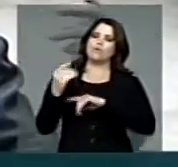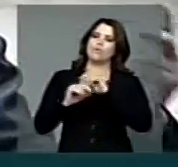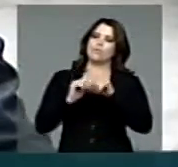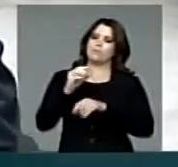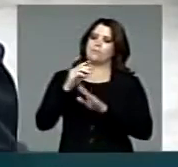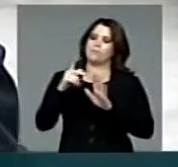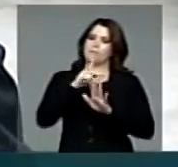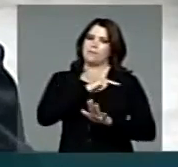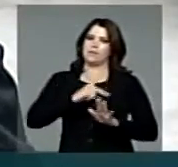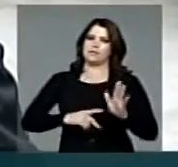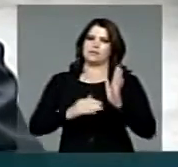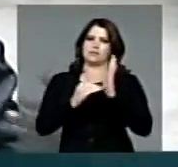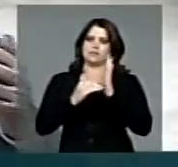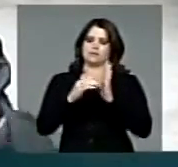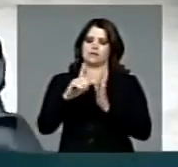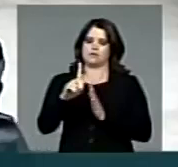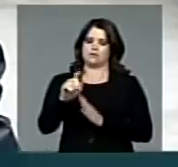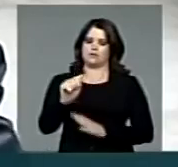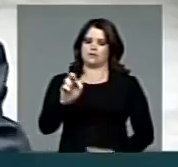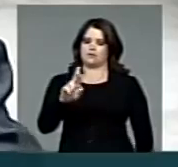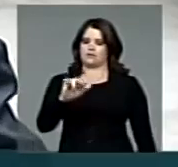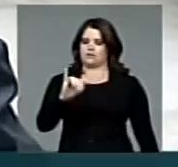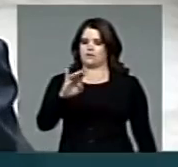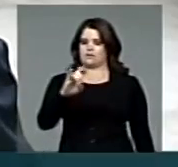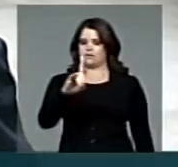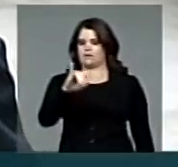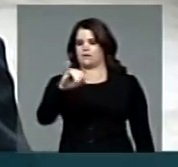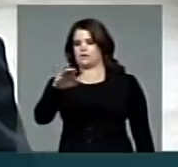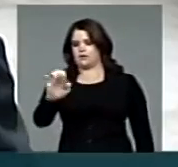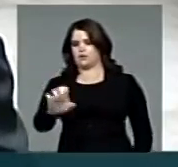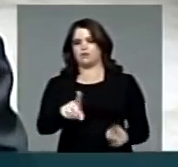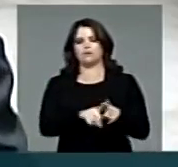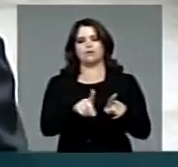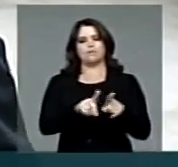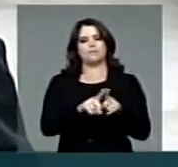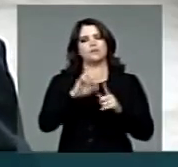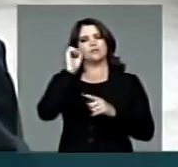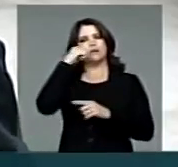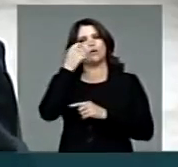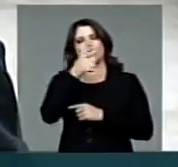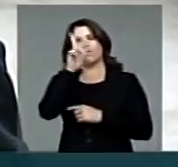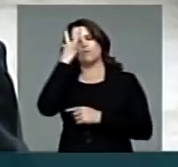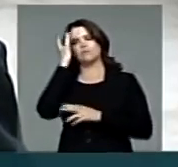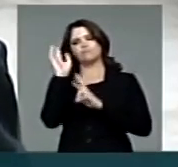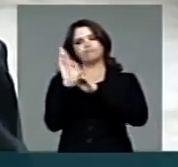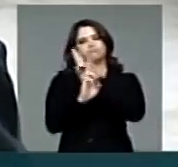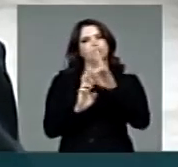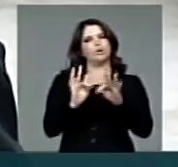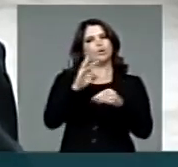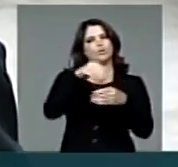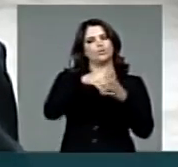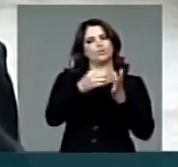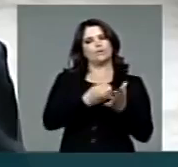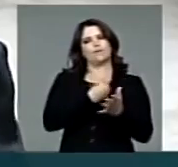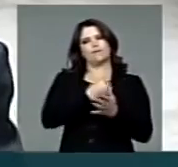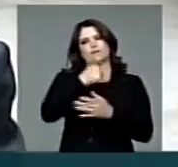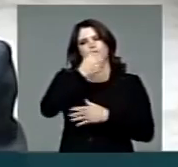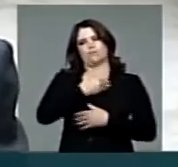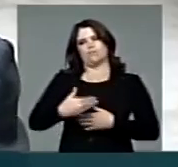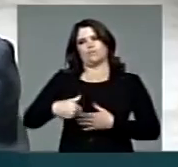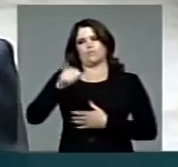Senado, que era Garibaldi Alves Filho, e do Senado Arlindo Quinalha, e outras personalidades da vida pública